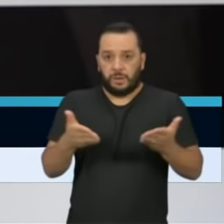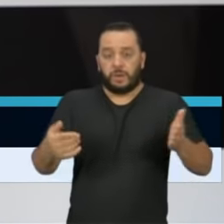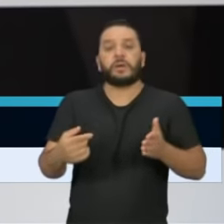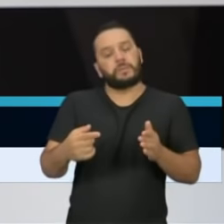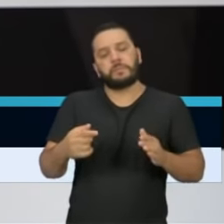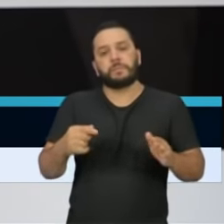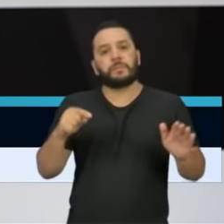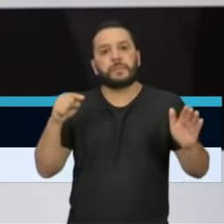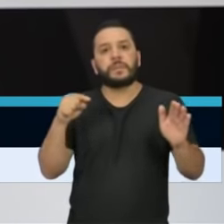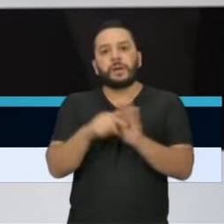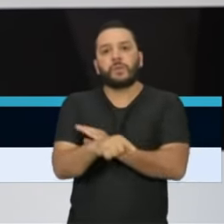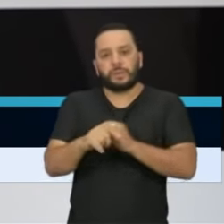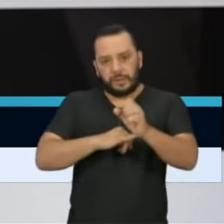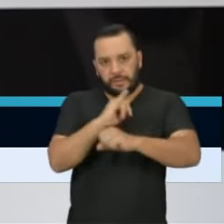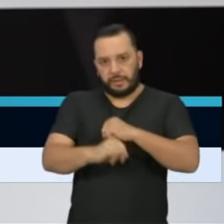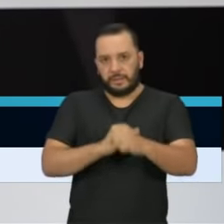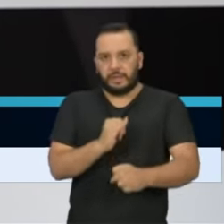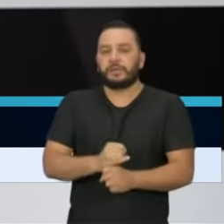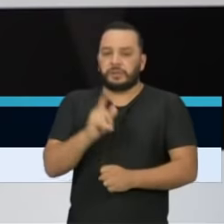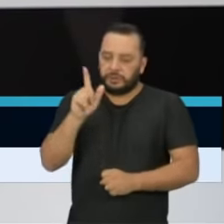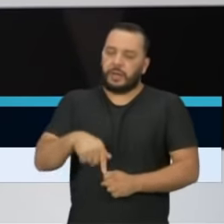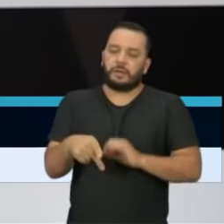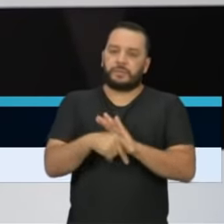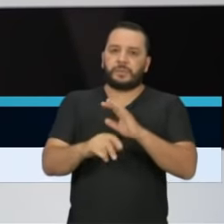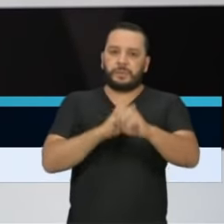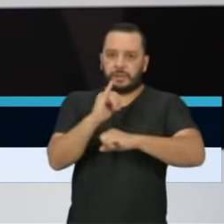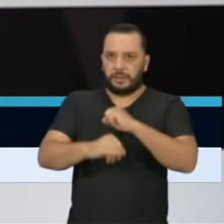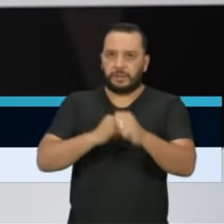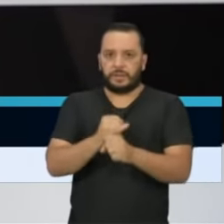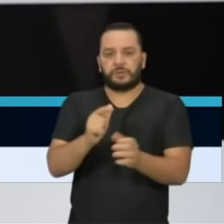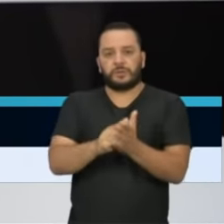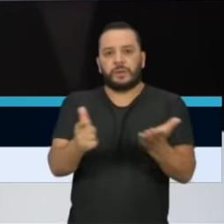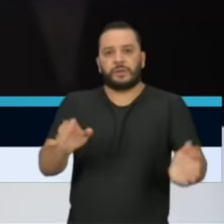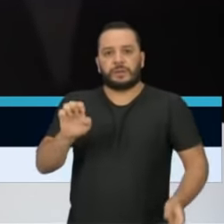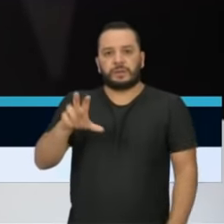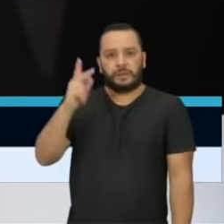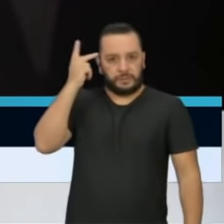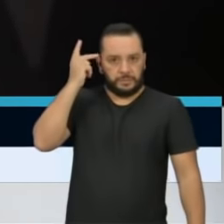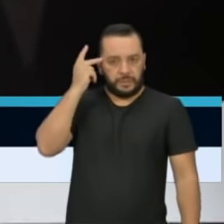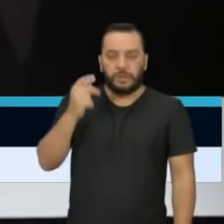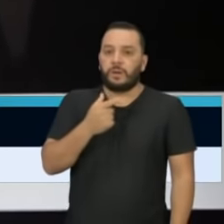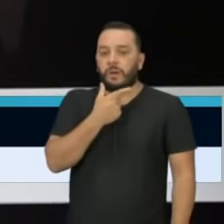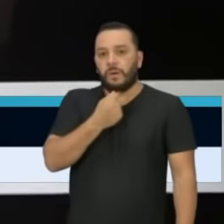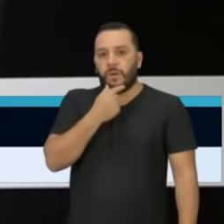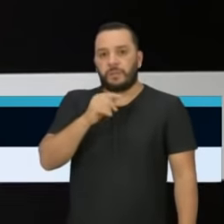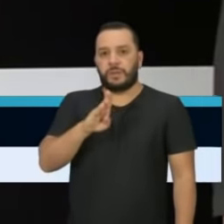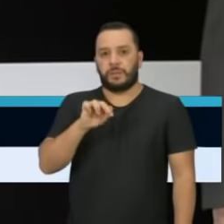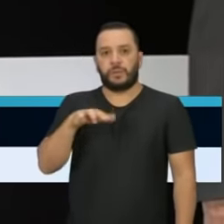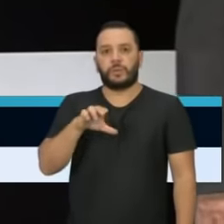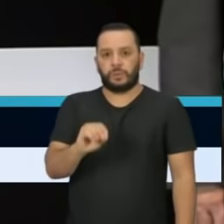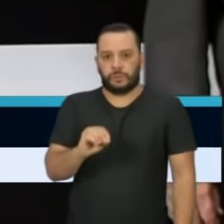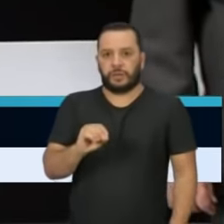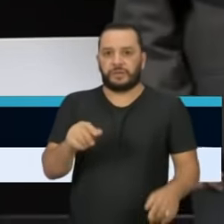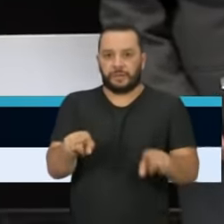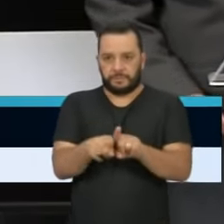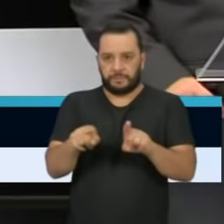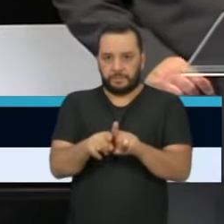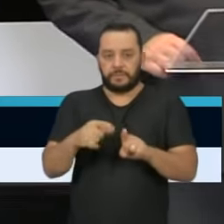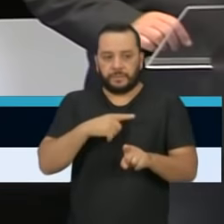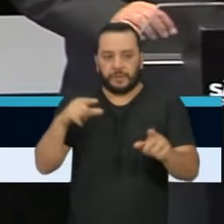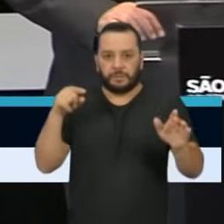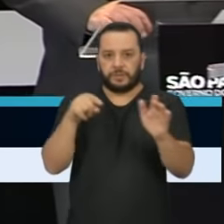pergunta não presencial, ela é online, ela vem do jornal O Estado de São Paulo, do jornalista Bruno Ribeiro. A pergunta será